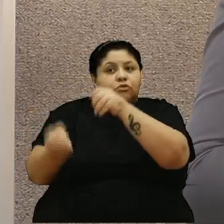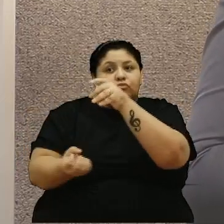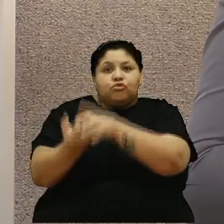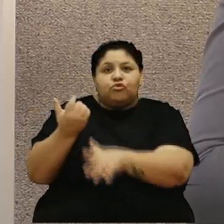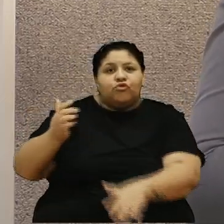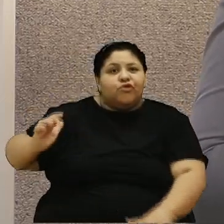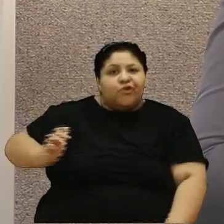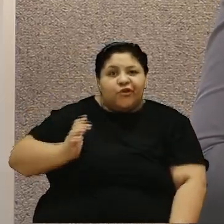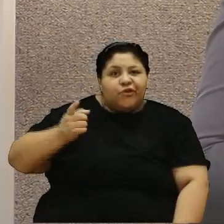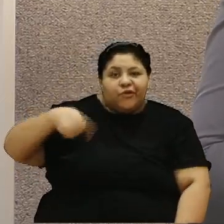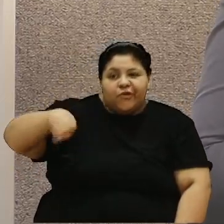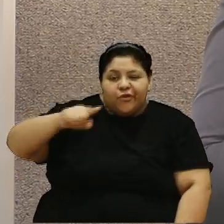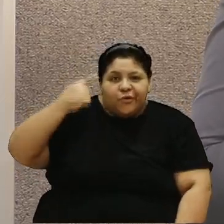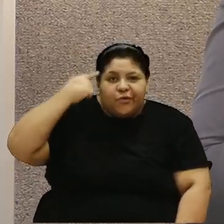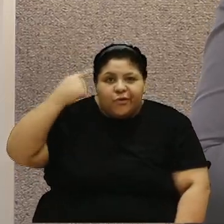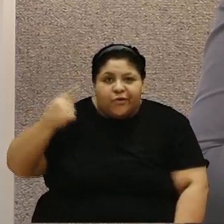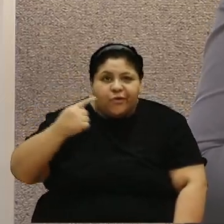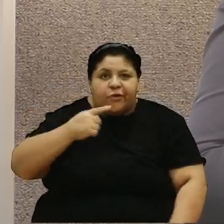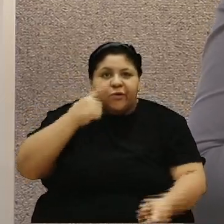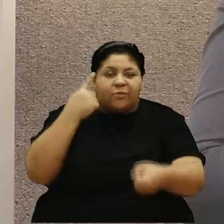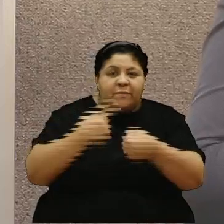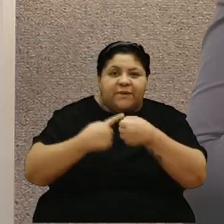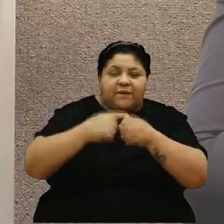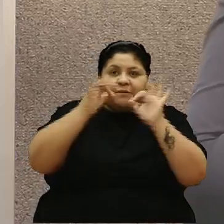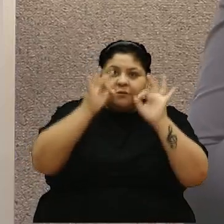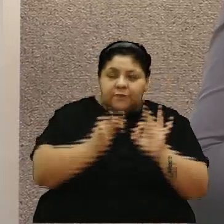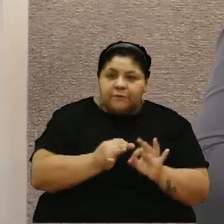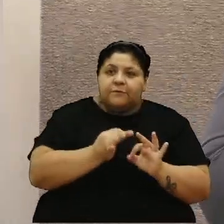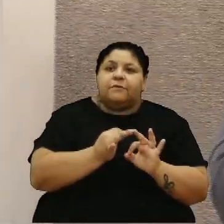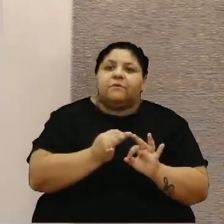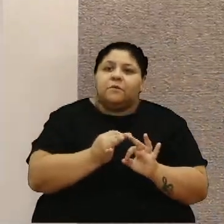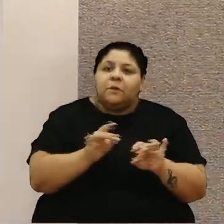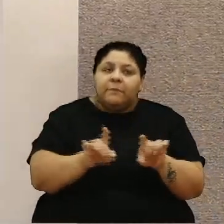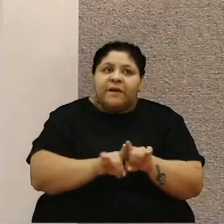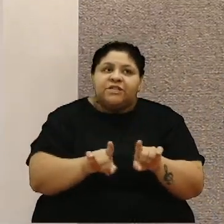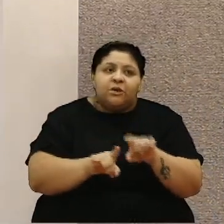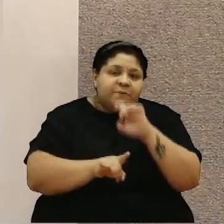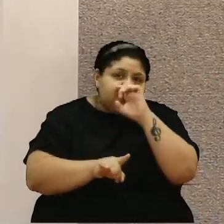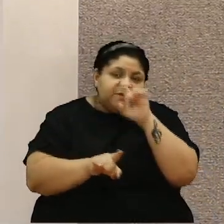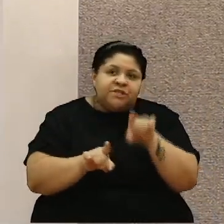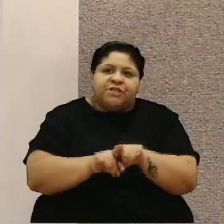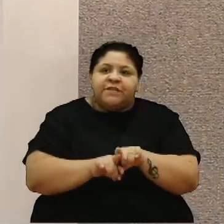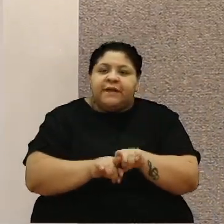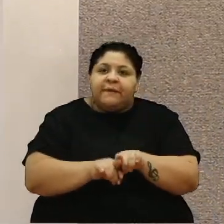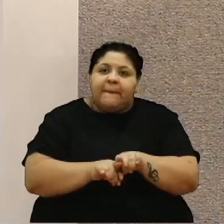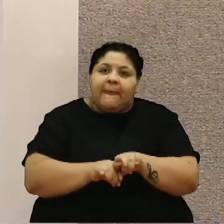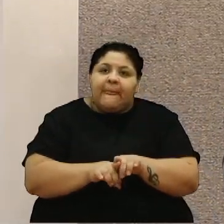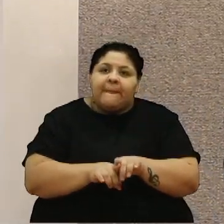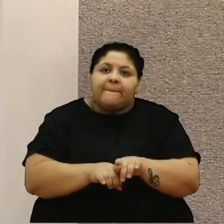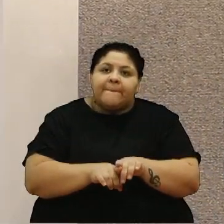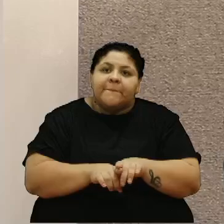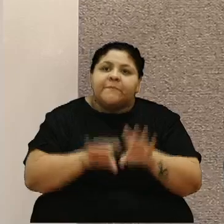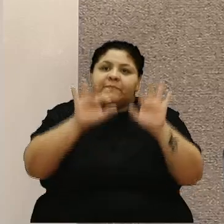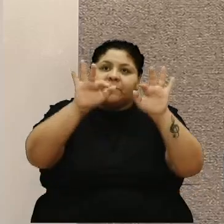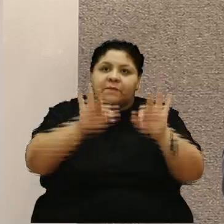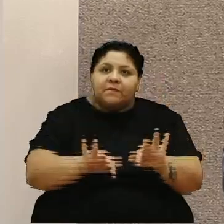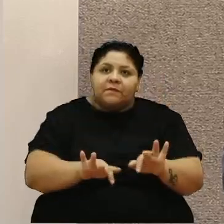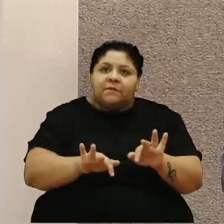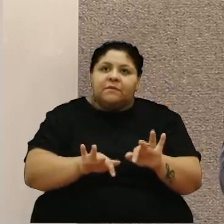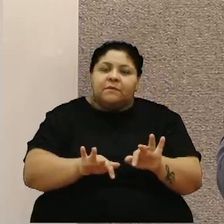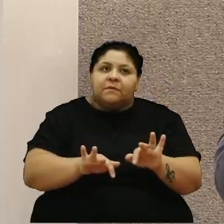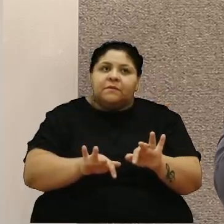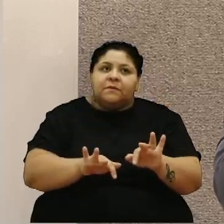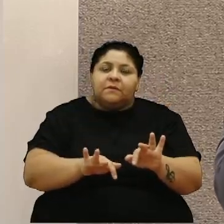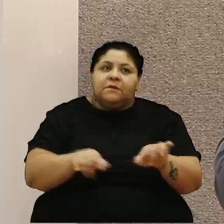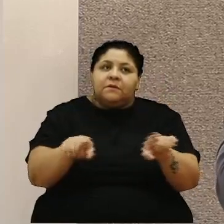essa ideia de que nós queremos uma sociedade justa, igualitária, que nós vamos zerar a pobreza e devem acabar os ricos e etc., são os ricos